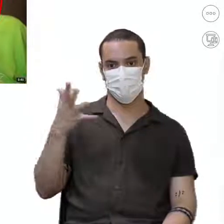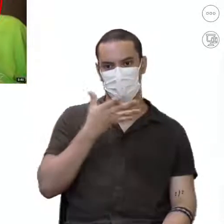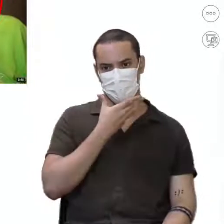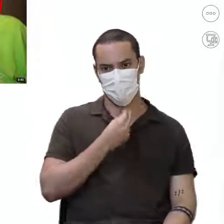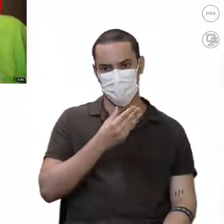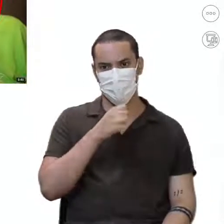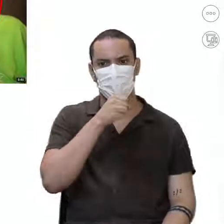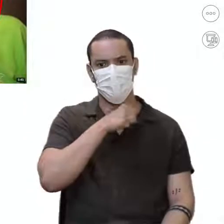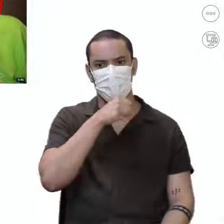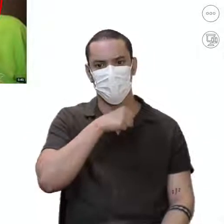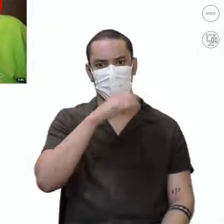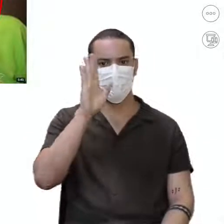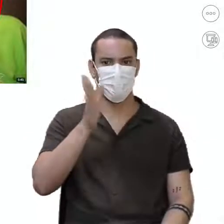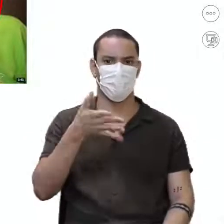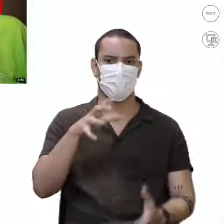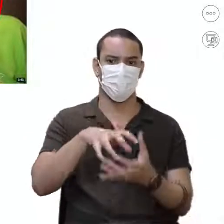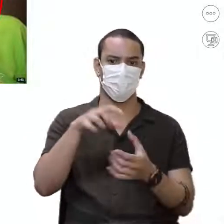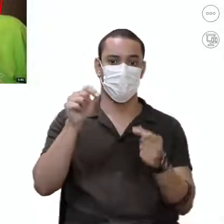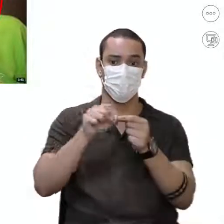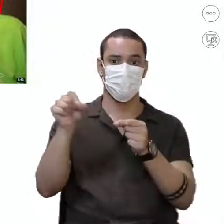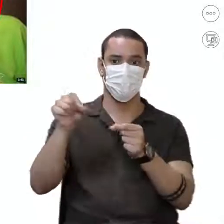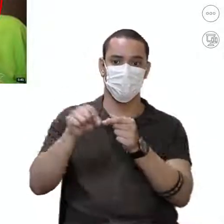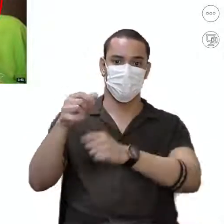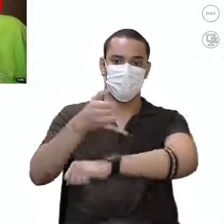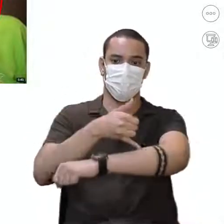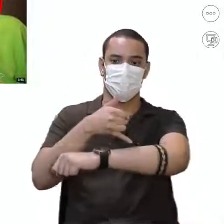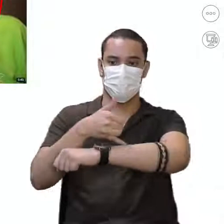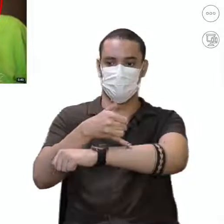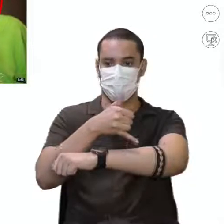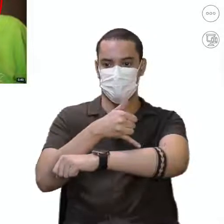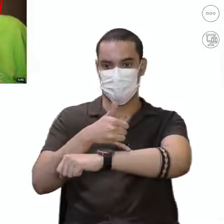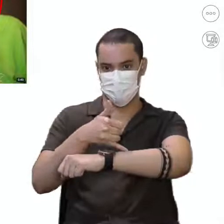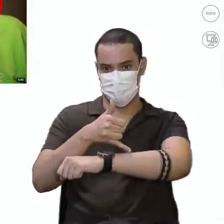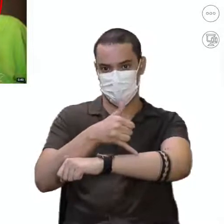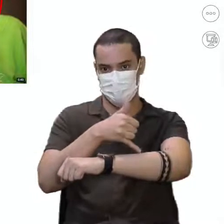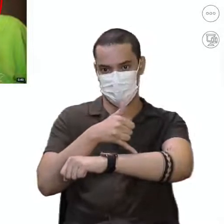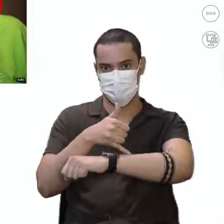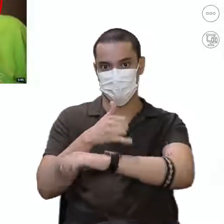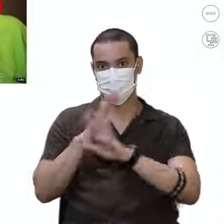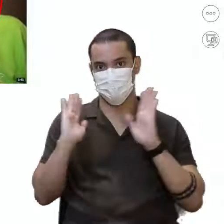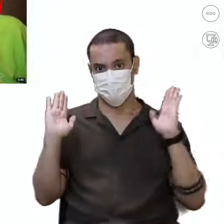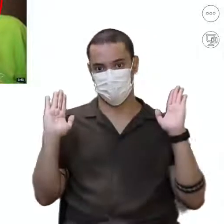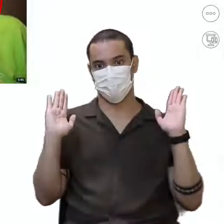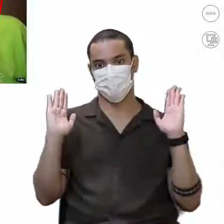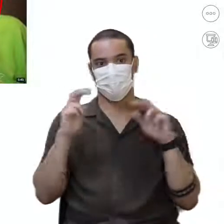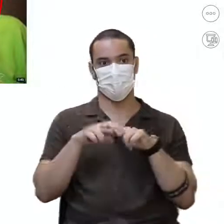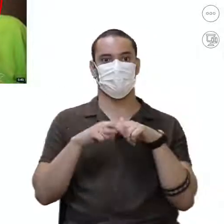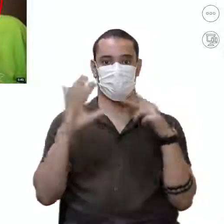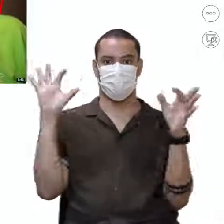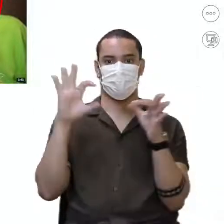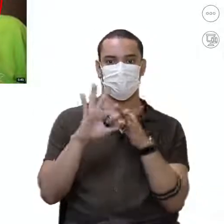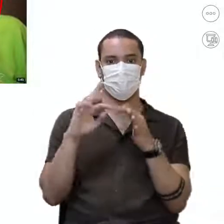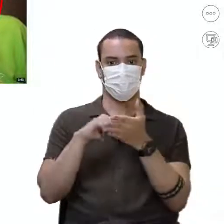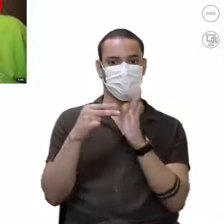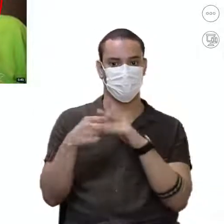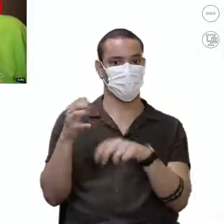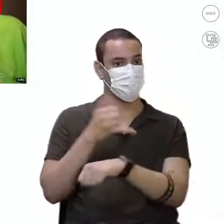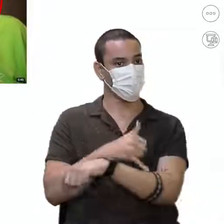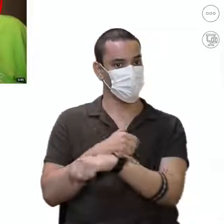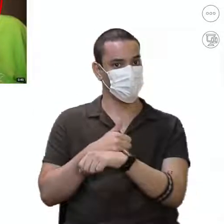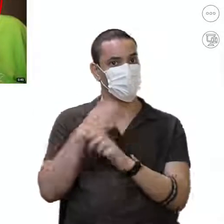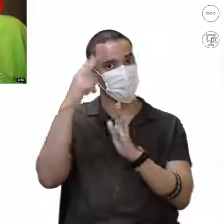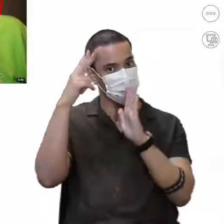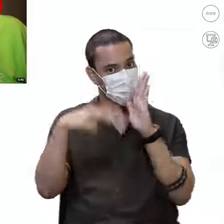senhor. E esse senhor ele está fazendo uma tatuagem. Então, eu acho que o texto tem a ver mais ou menos sobre isso. Vamos